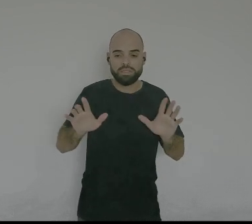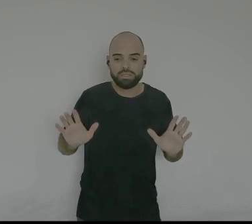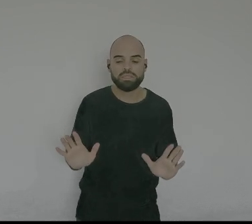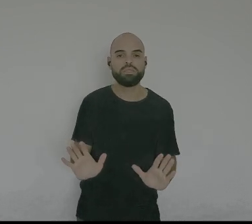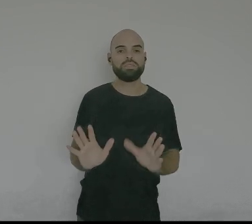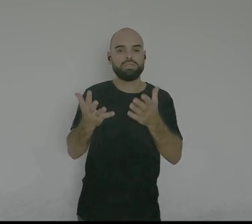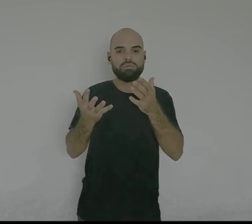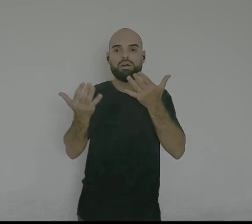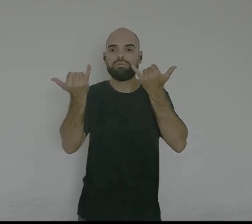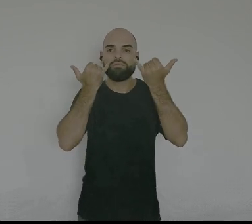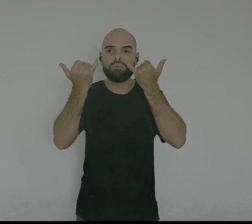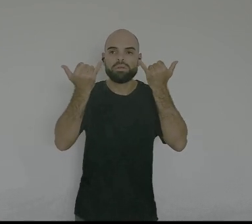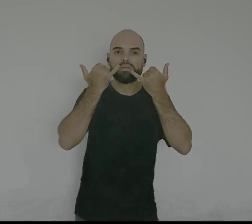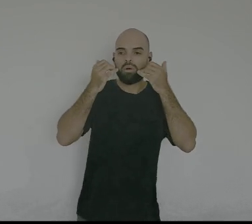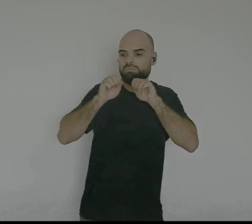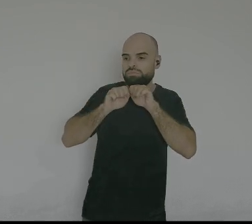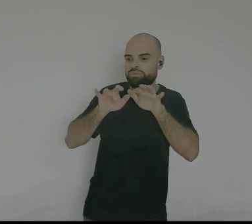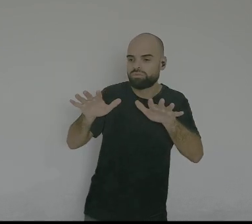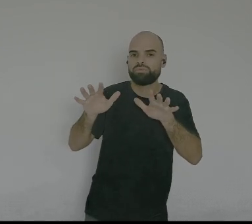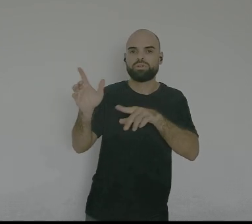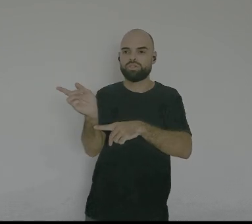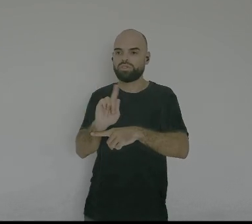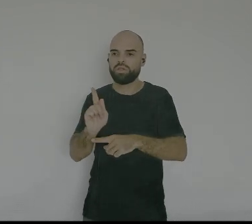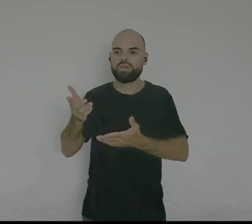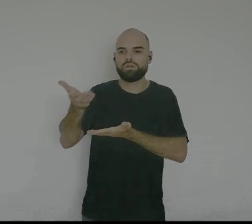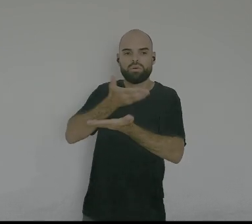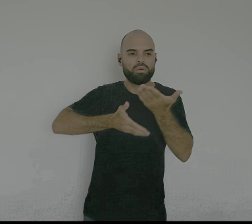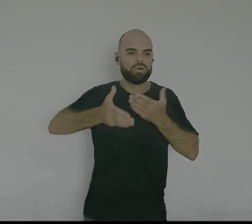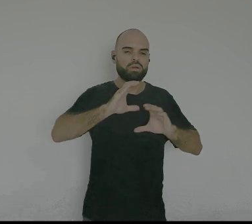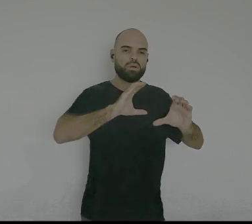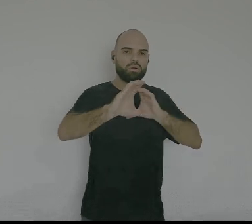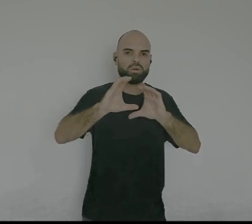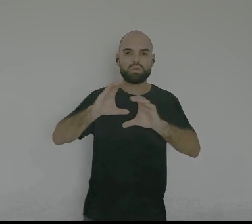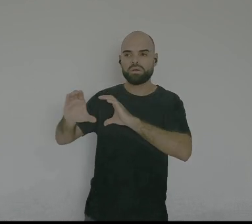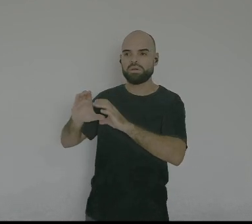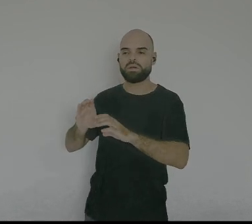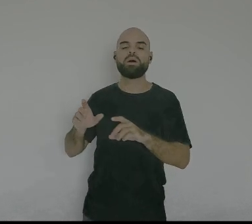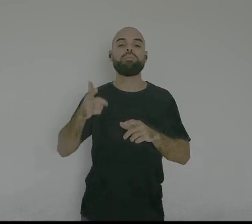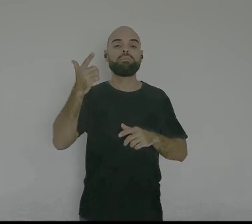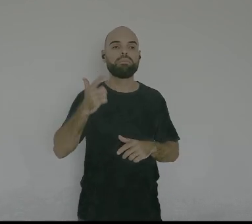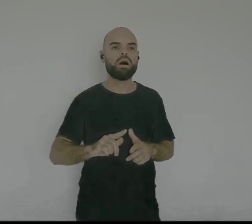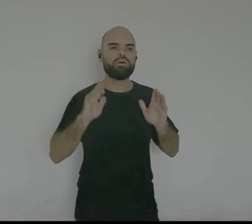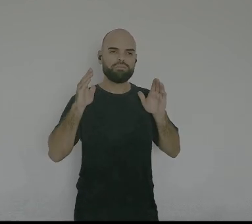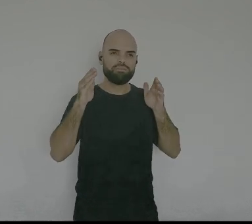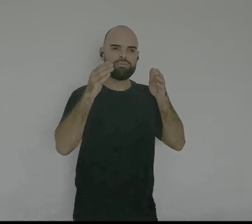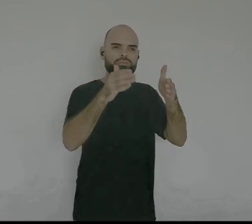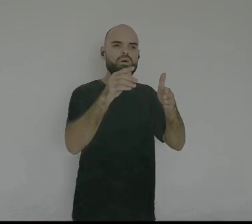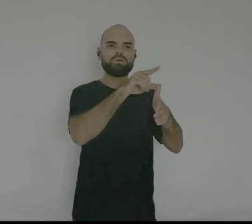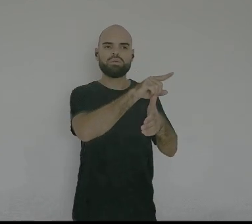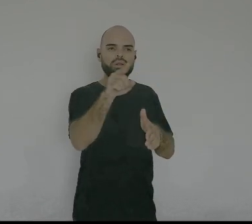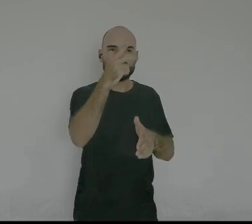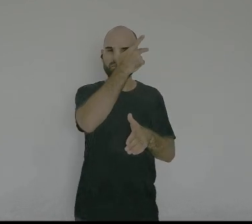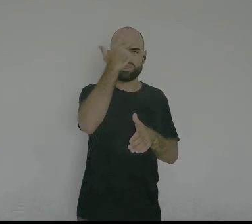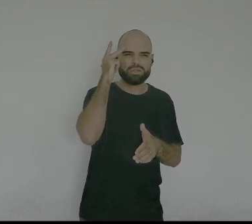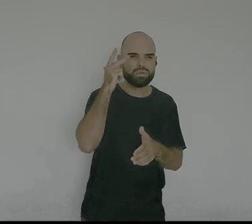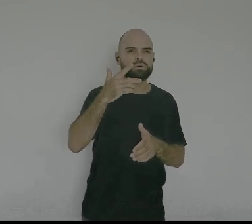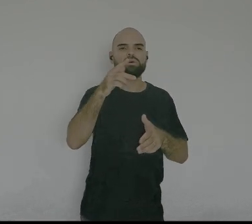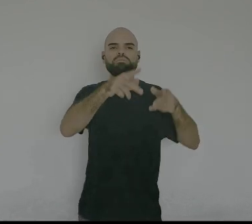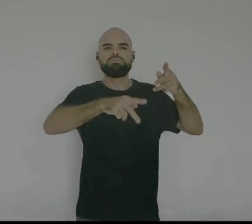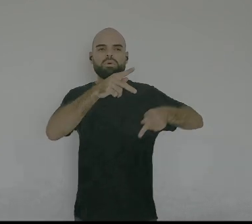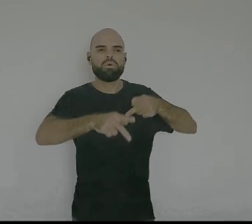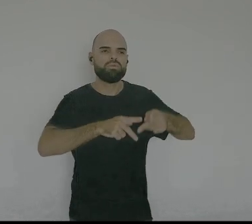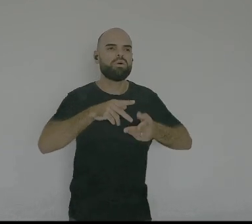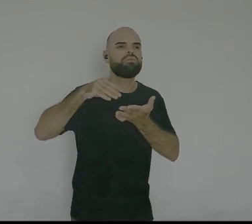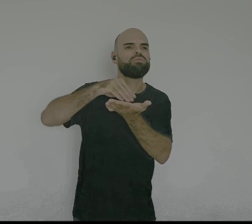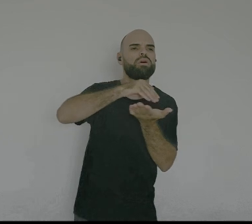contratados, incentivam a criação e a utilização cotidiana do sistema de informações gerenciais, permitem uma melhor focalização nos